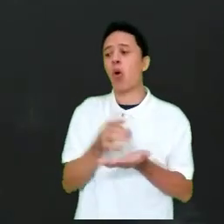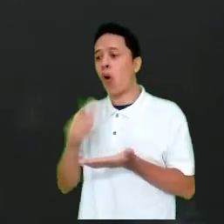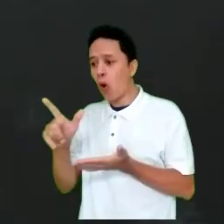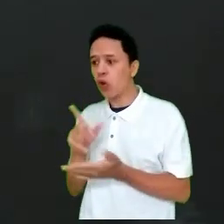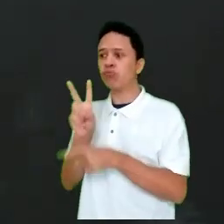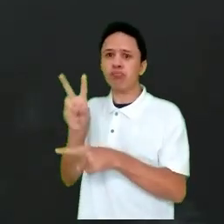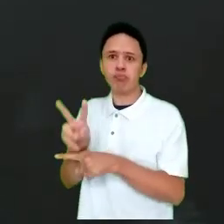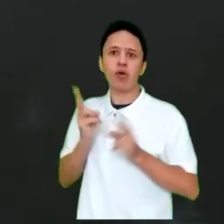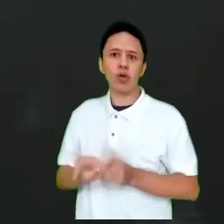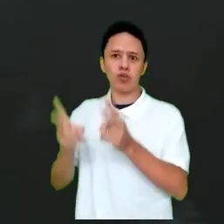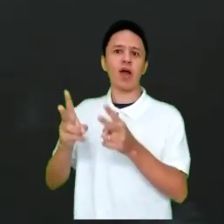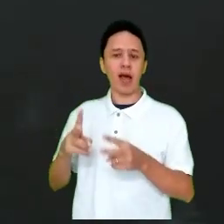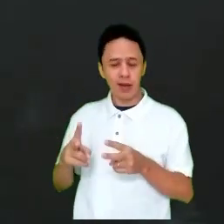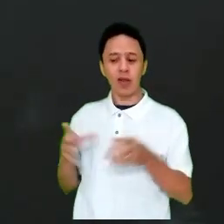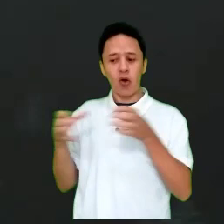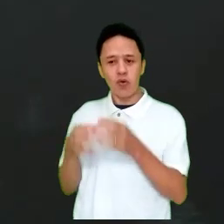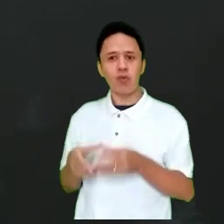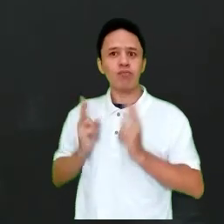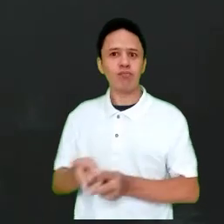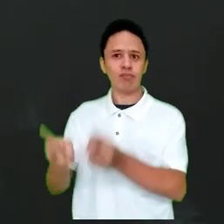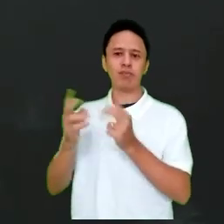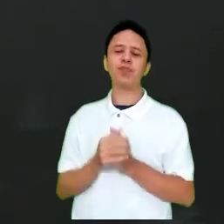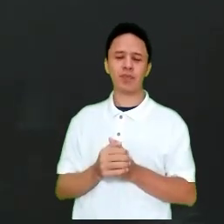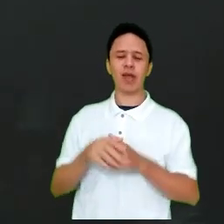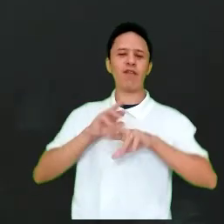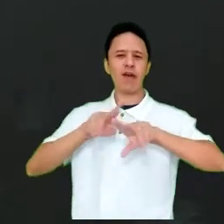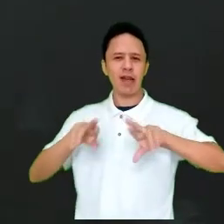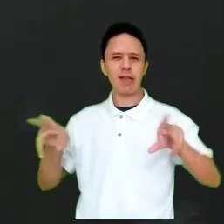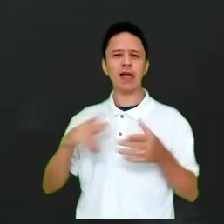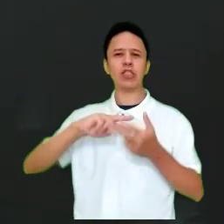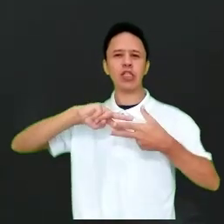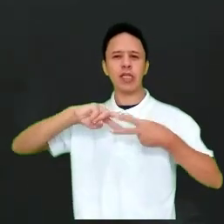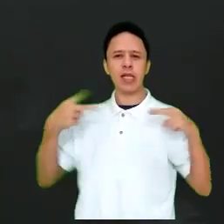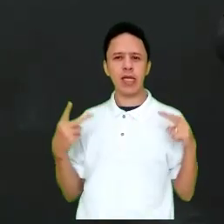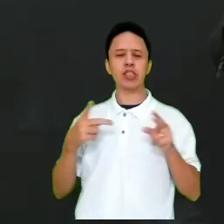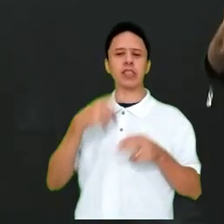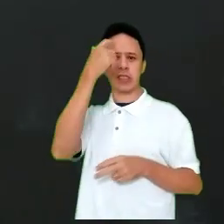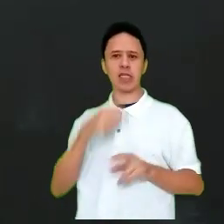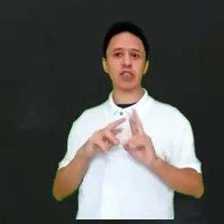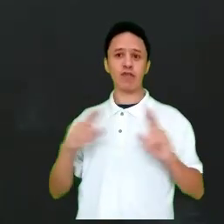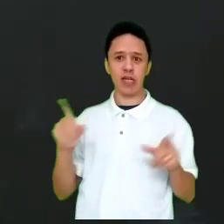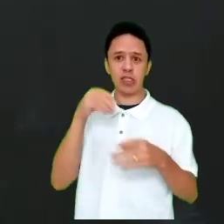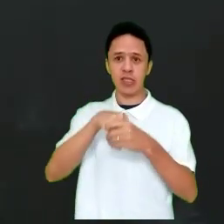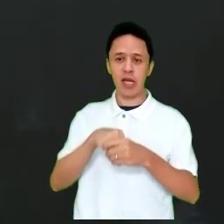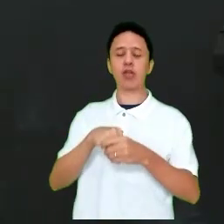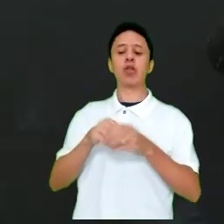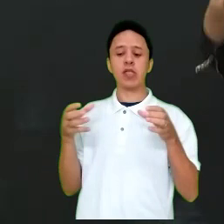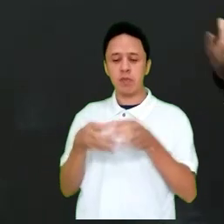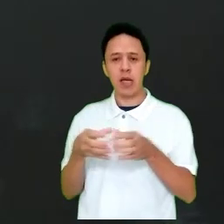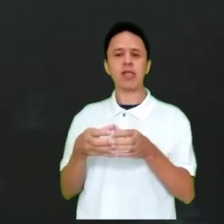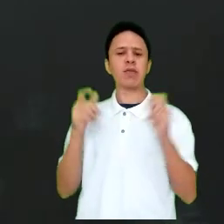preservados. A espécie se manteve. Então, ter variabilidade genética, ser diferente, diferença dentro da